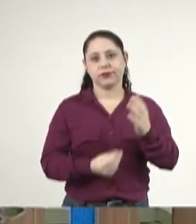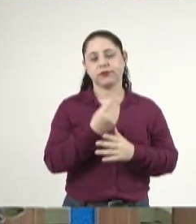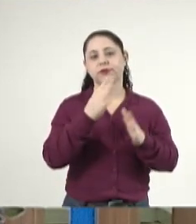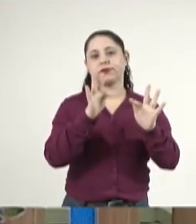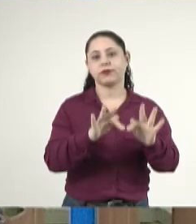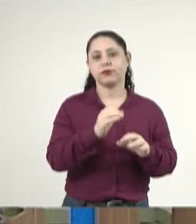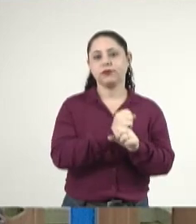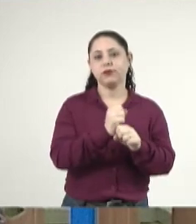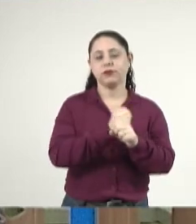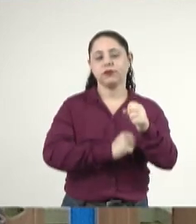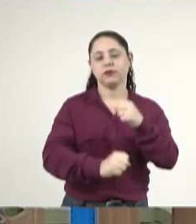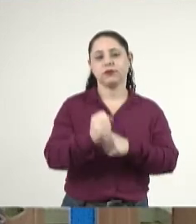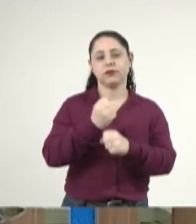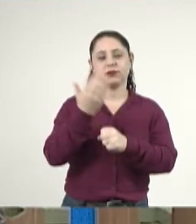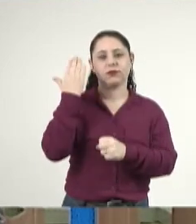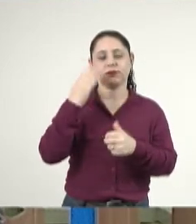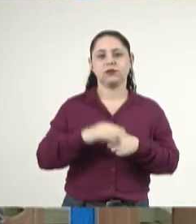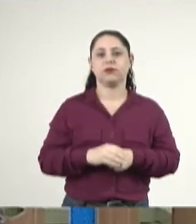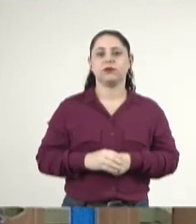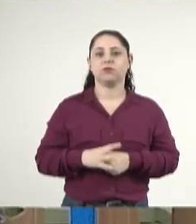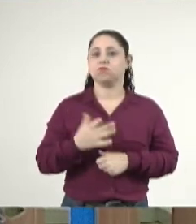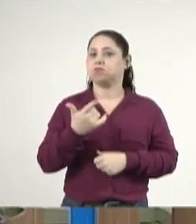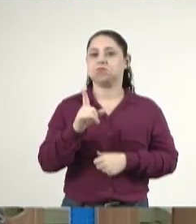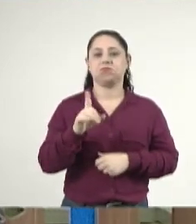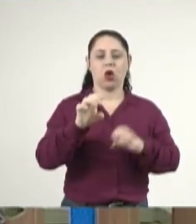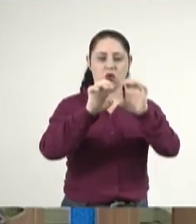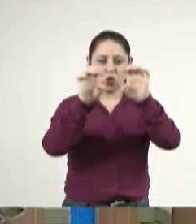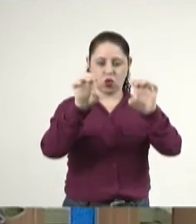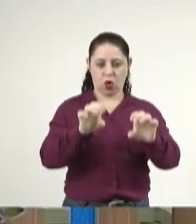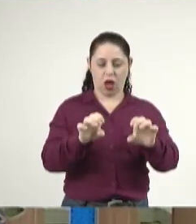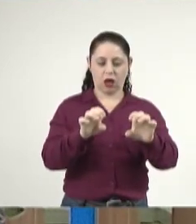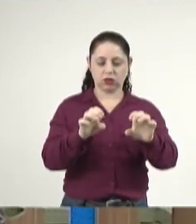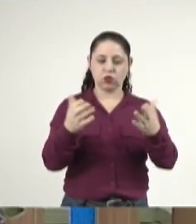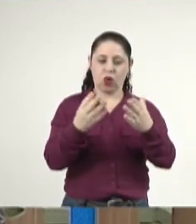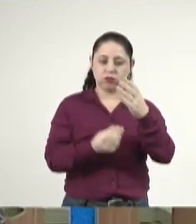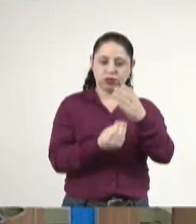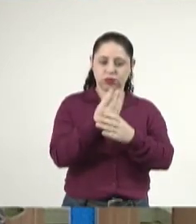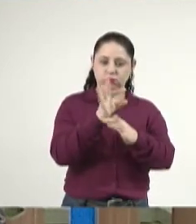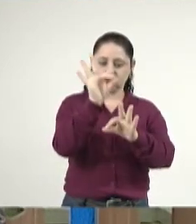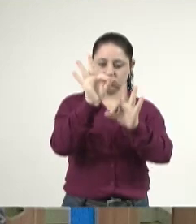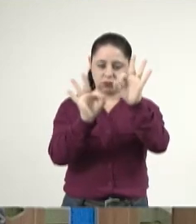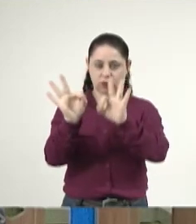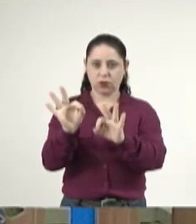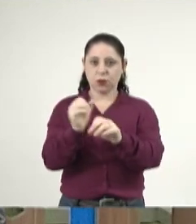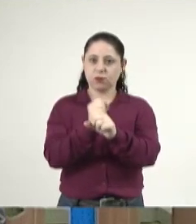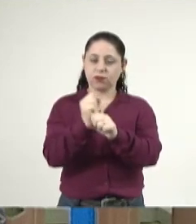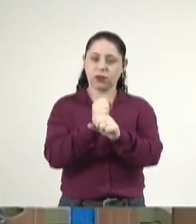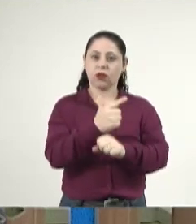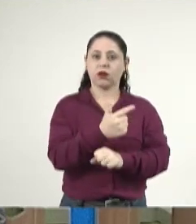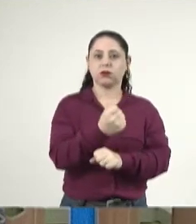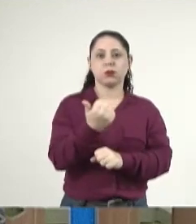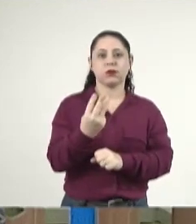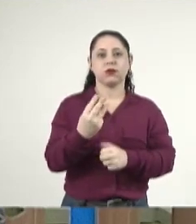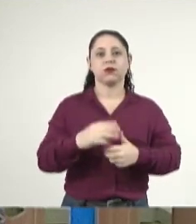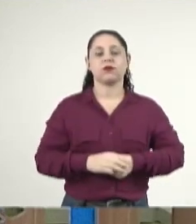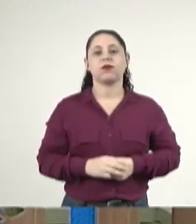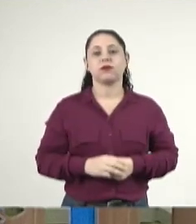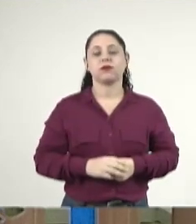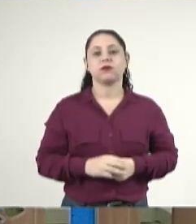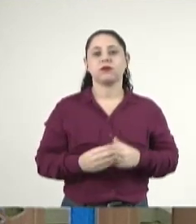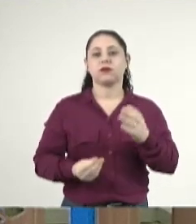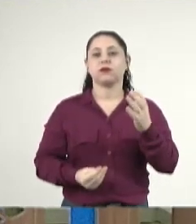final do ano passado, ela não estava na estrutura que predominou durante praticamente todo o ano de 2023, foi